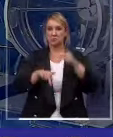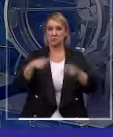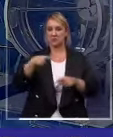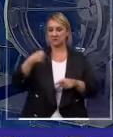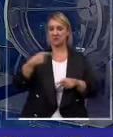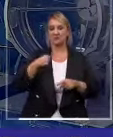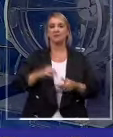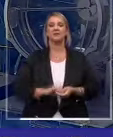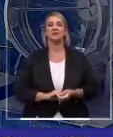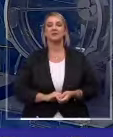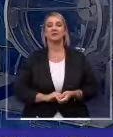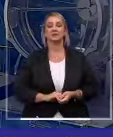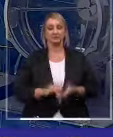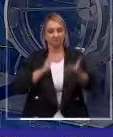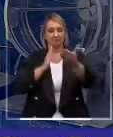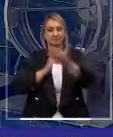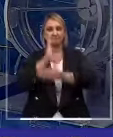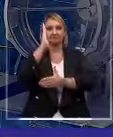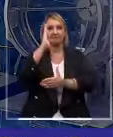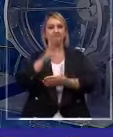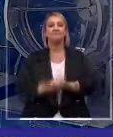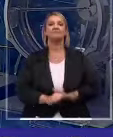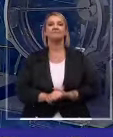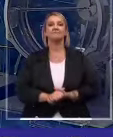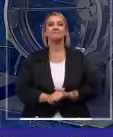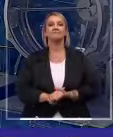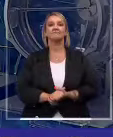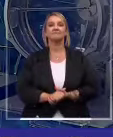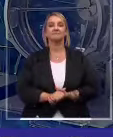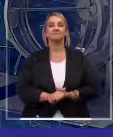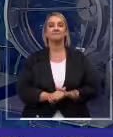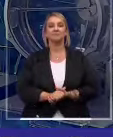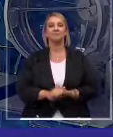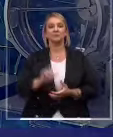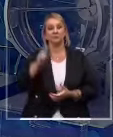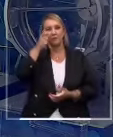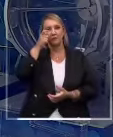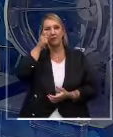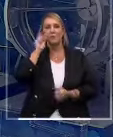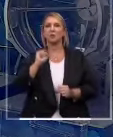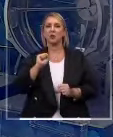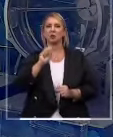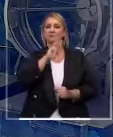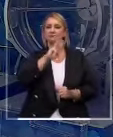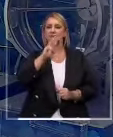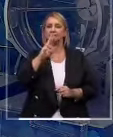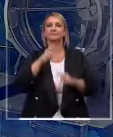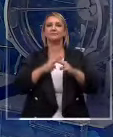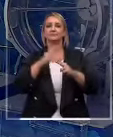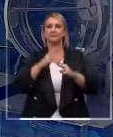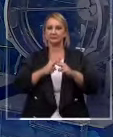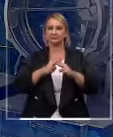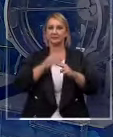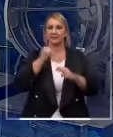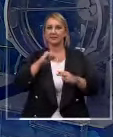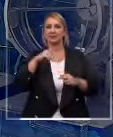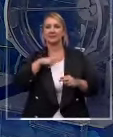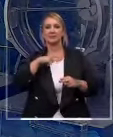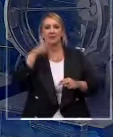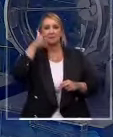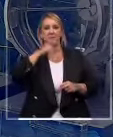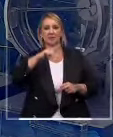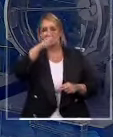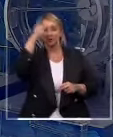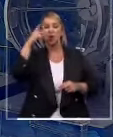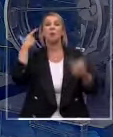populares presentes, então o concurso está validado e encerrado. Você pode acompanhar no site da Caixa se houve